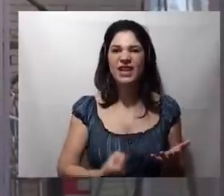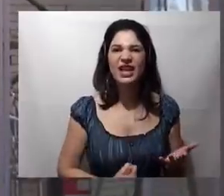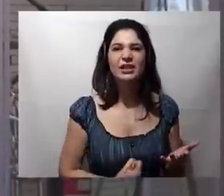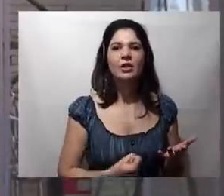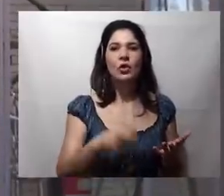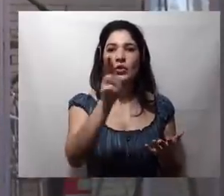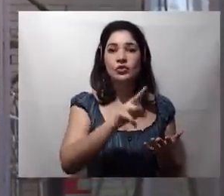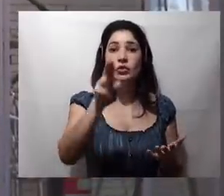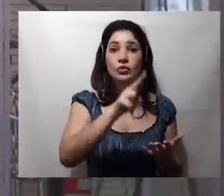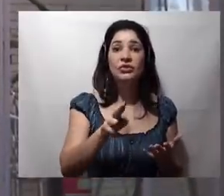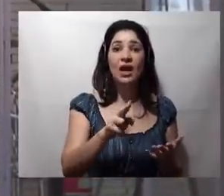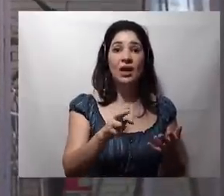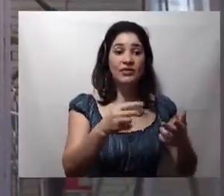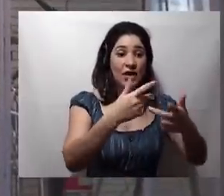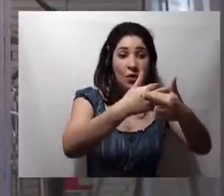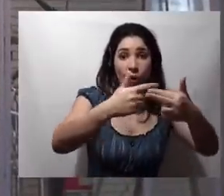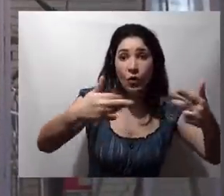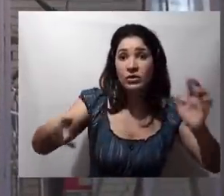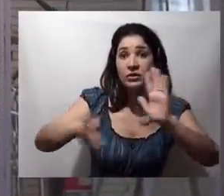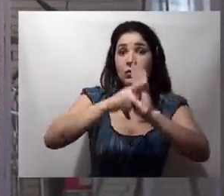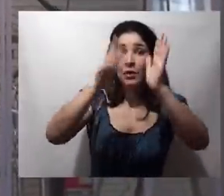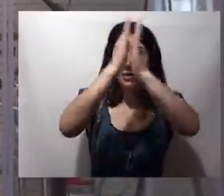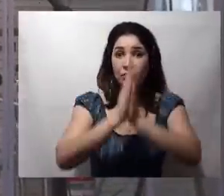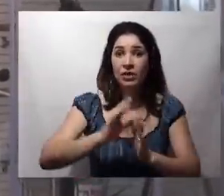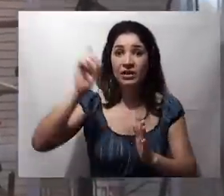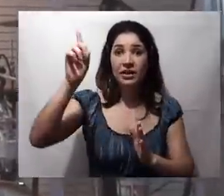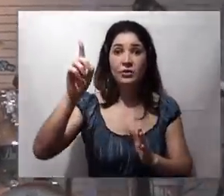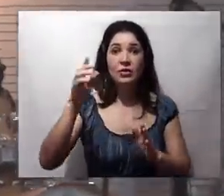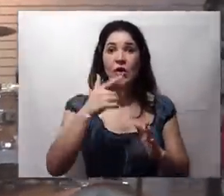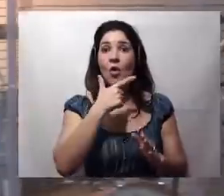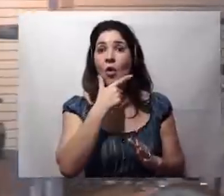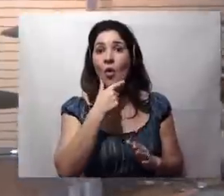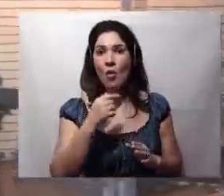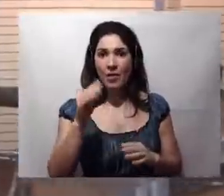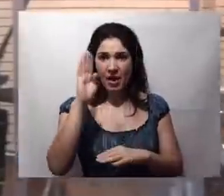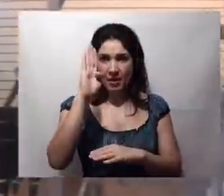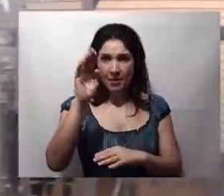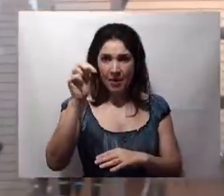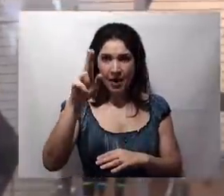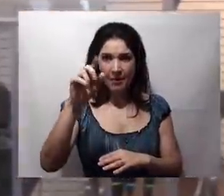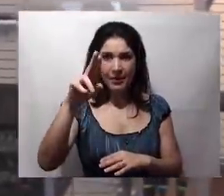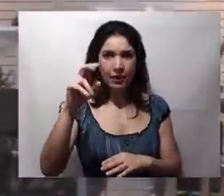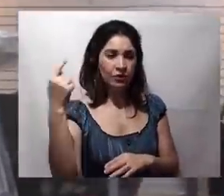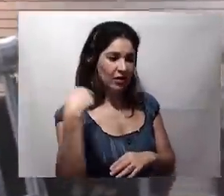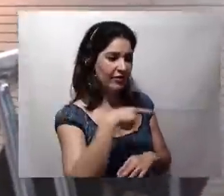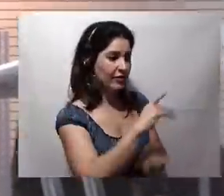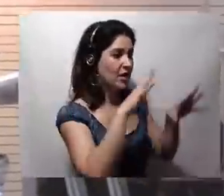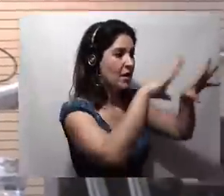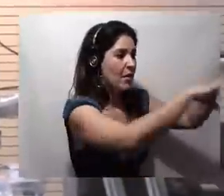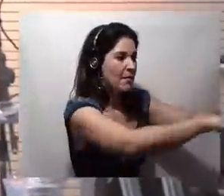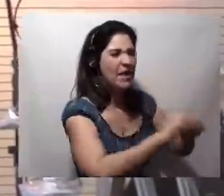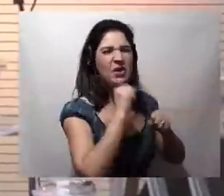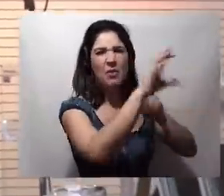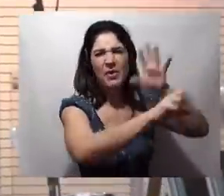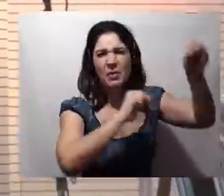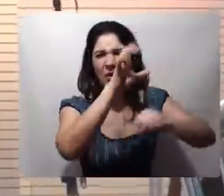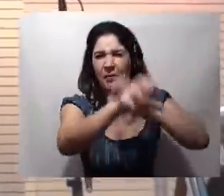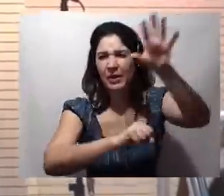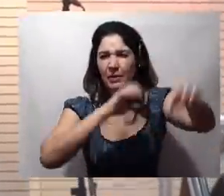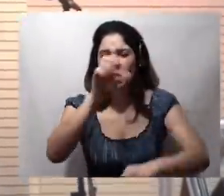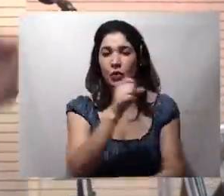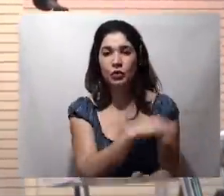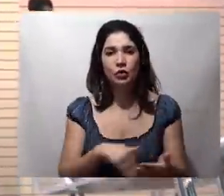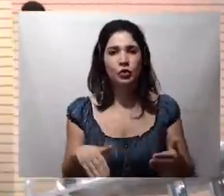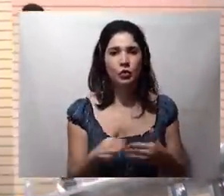roubou tudo nem vou tudo acabou tudo quando os babilônicos entraram no templo em jerusalém tomar e